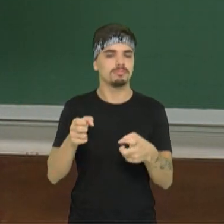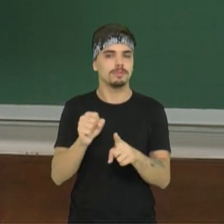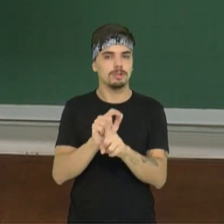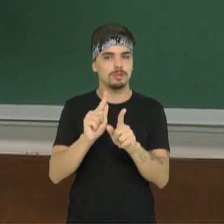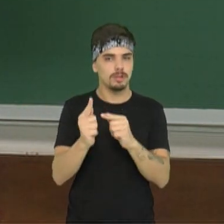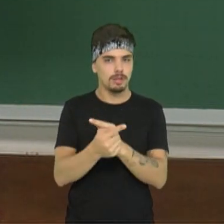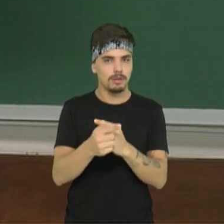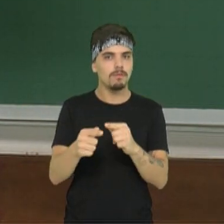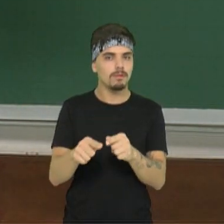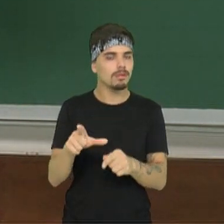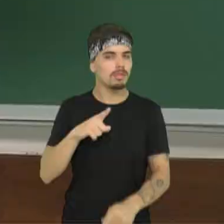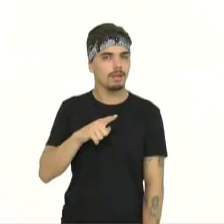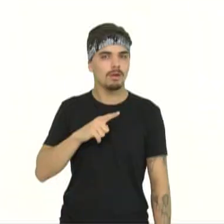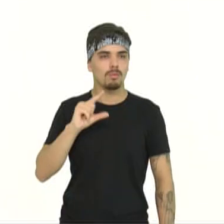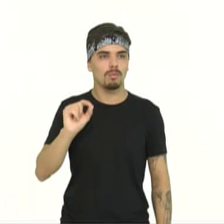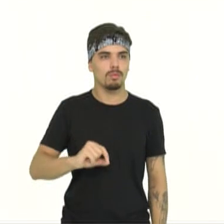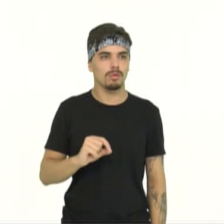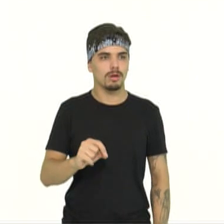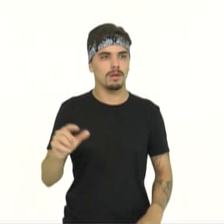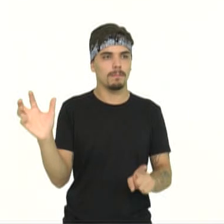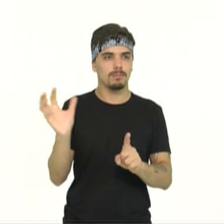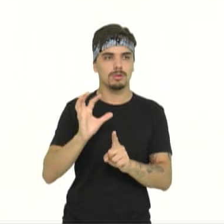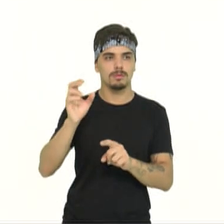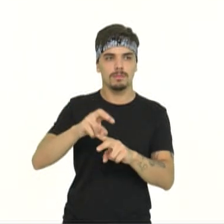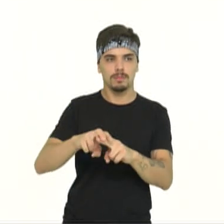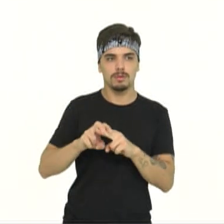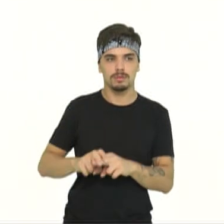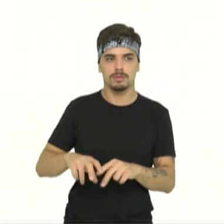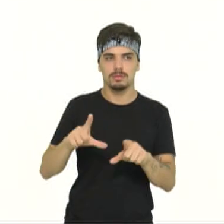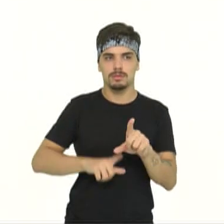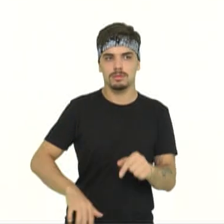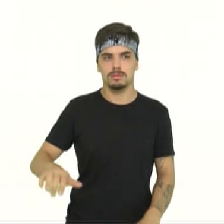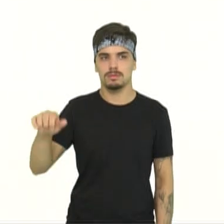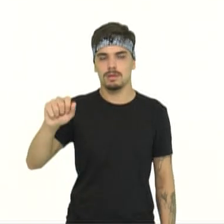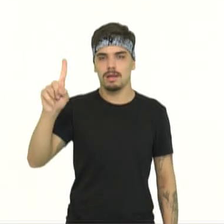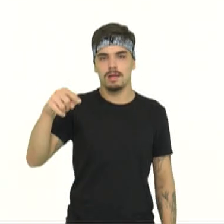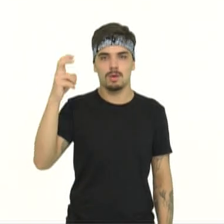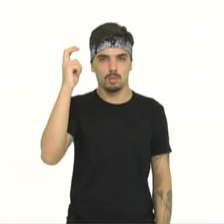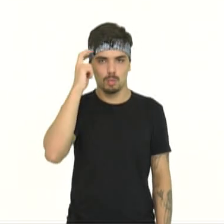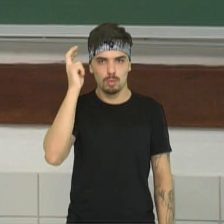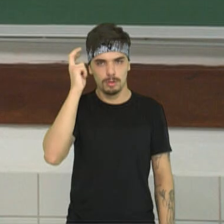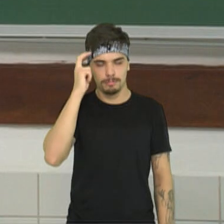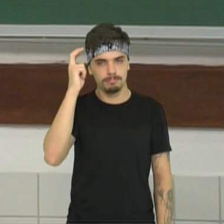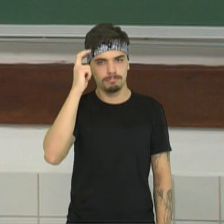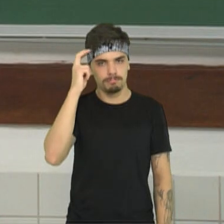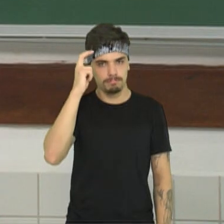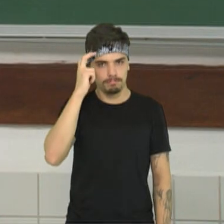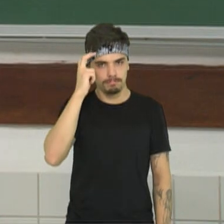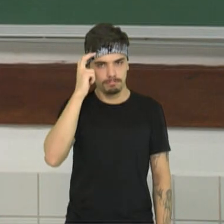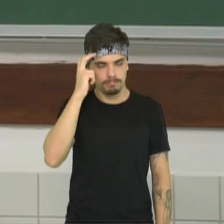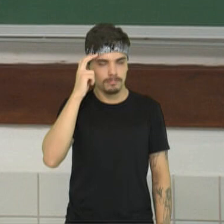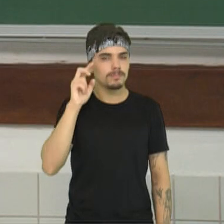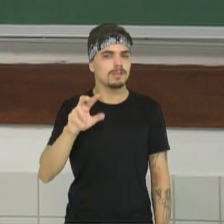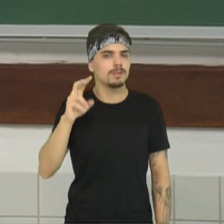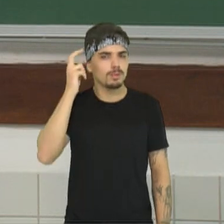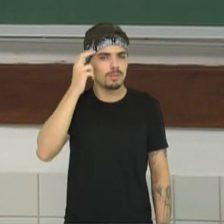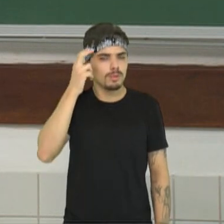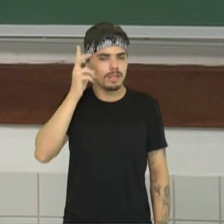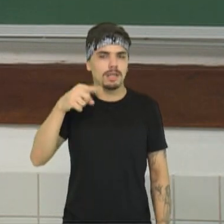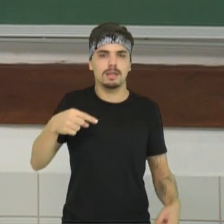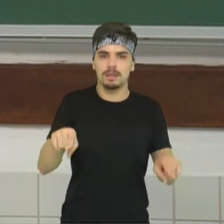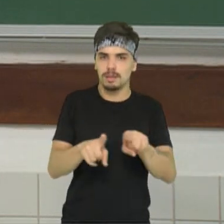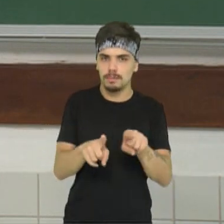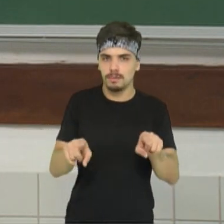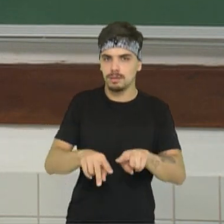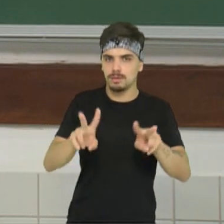também são motivadas pelos aspectos culturais. Os aspectos culturais também entram aí